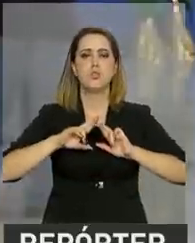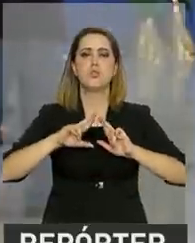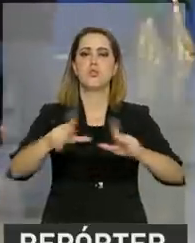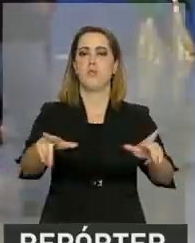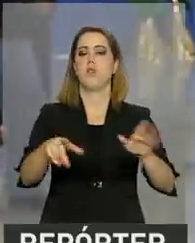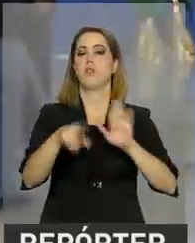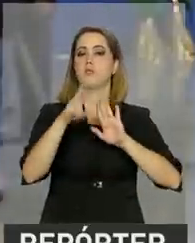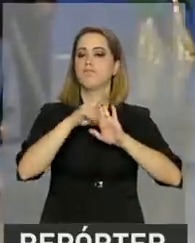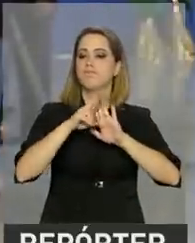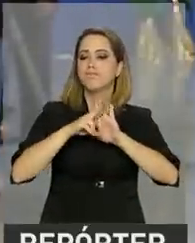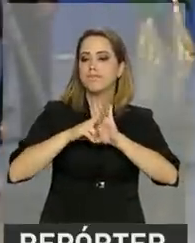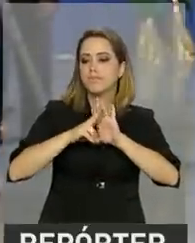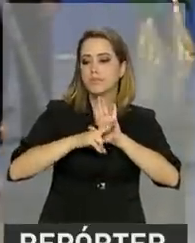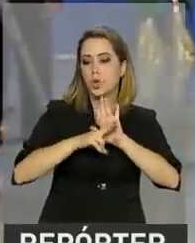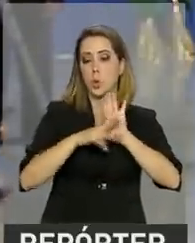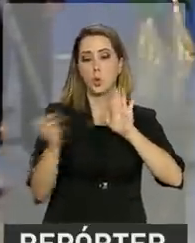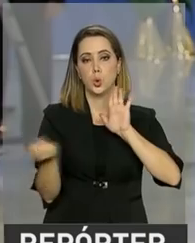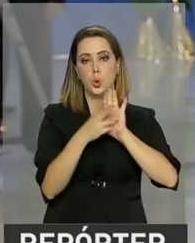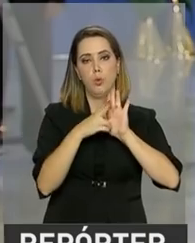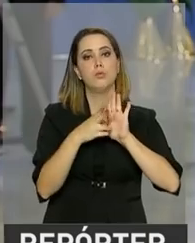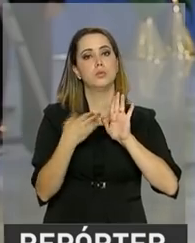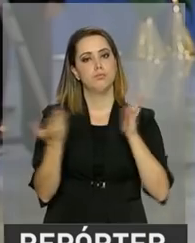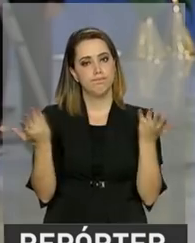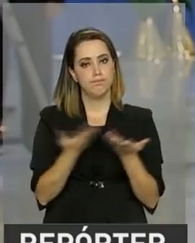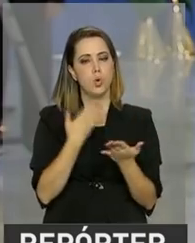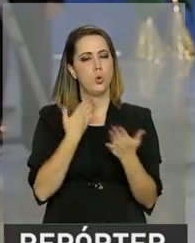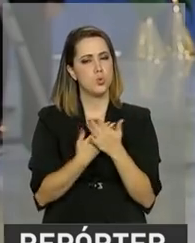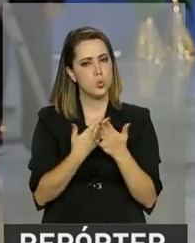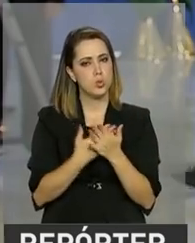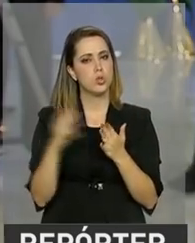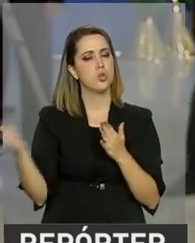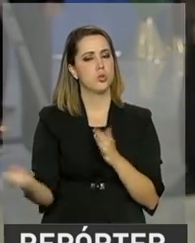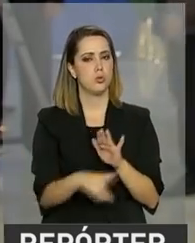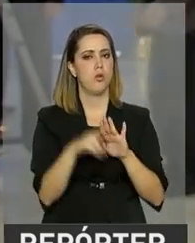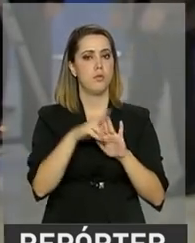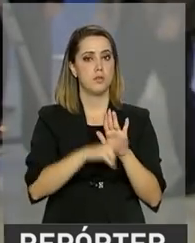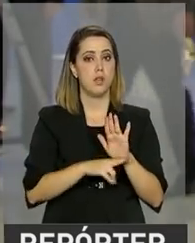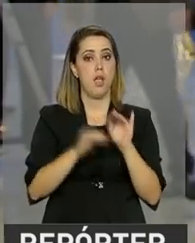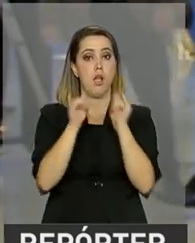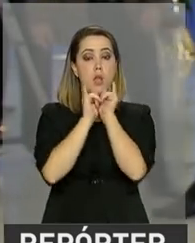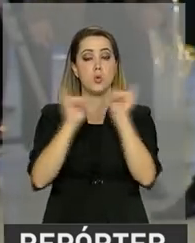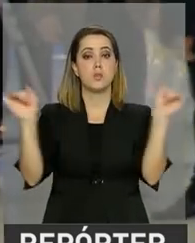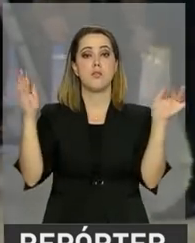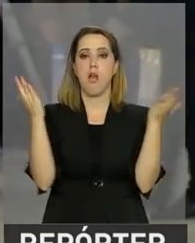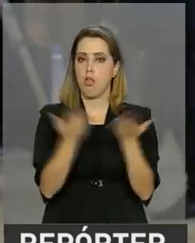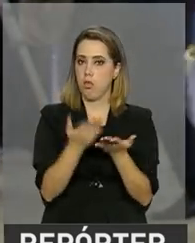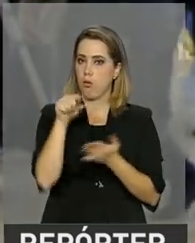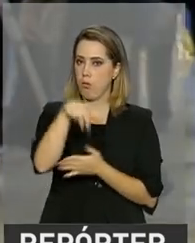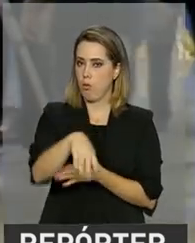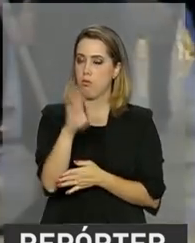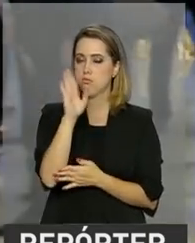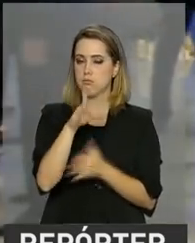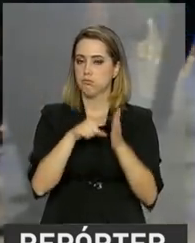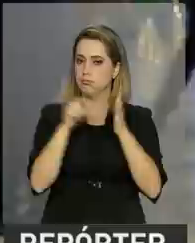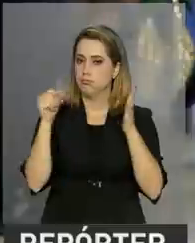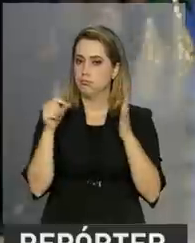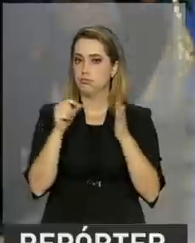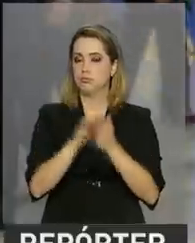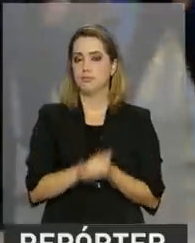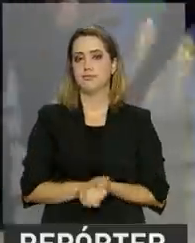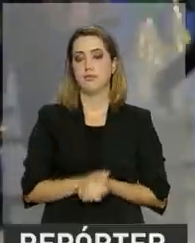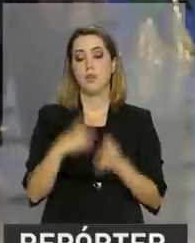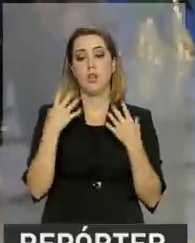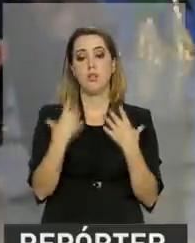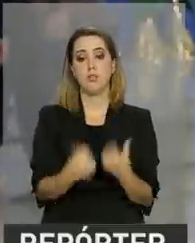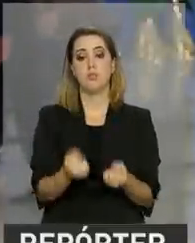ajustes, balanços em relação à Minha Casa Minha Vida e veio estudando essas regras que vão ser anunciadas daqui a pouco aqui no Palácio do Planalto.